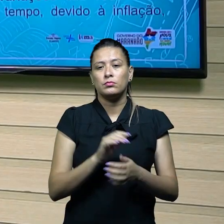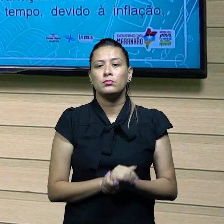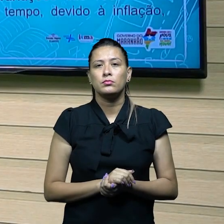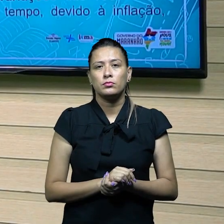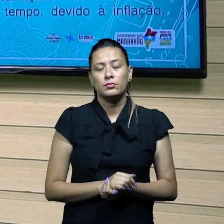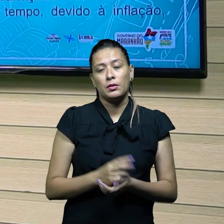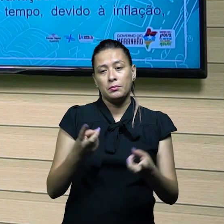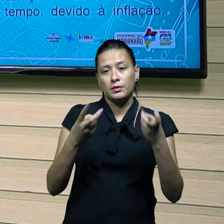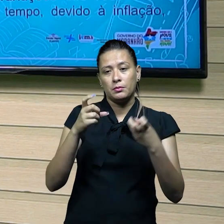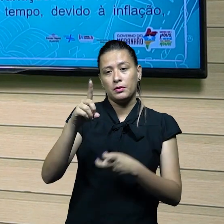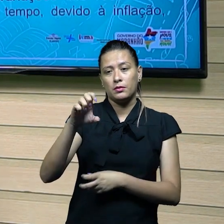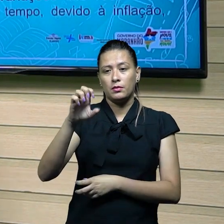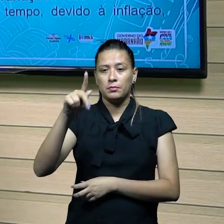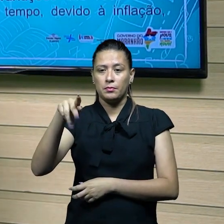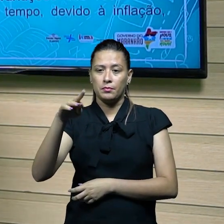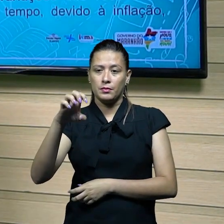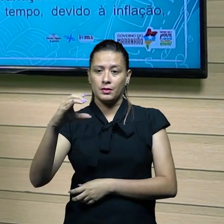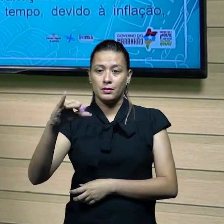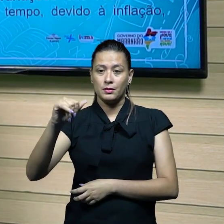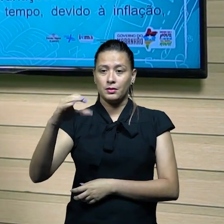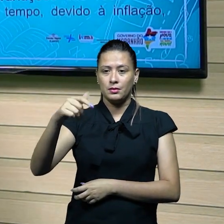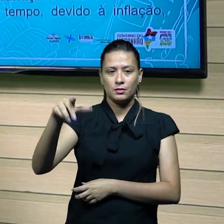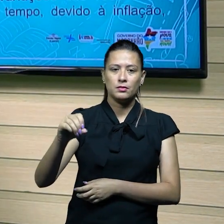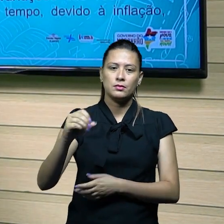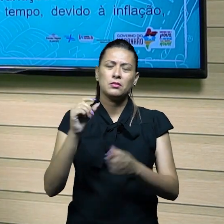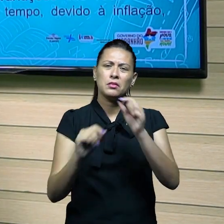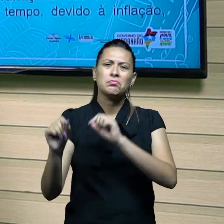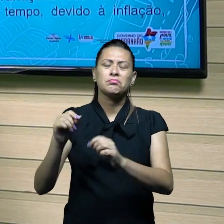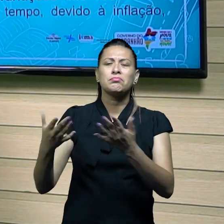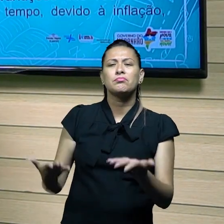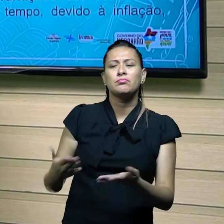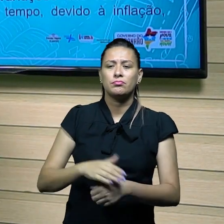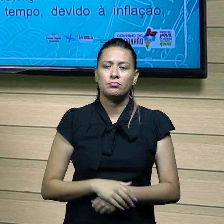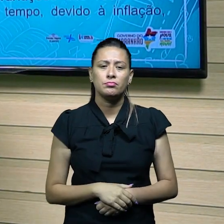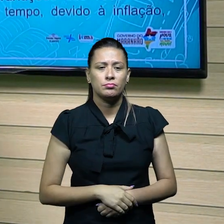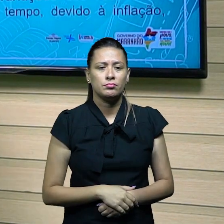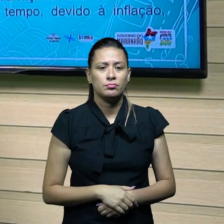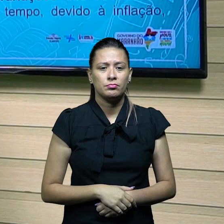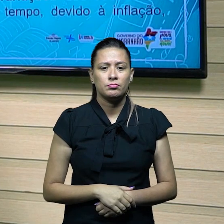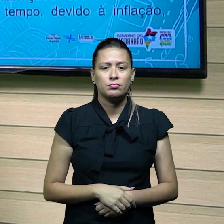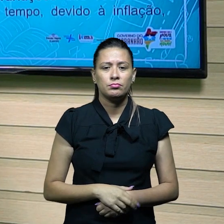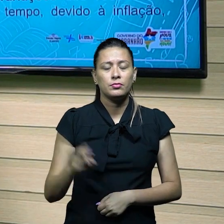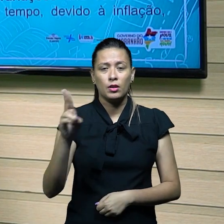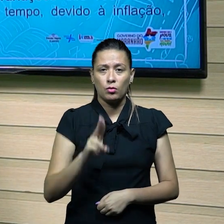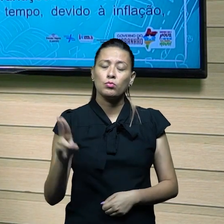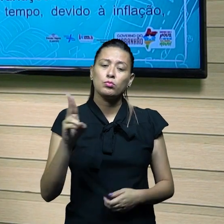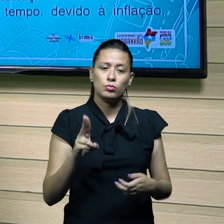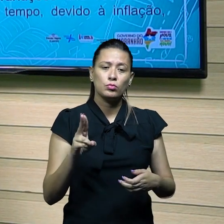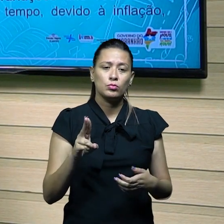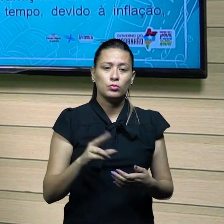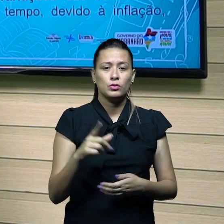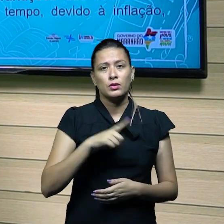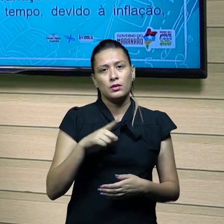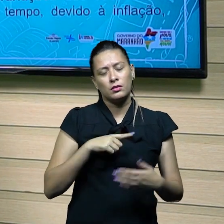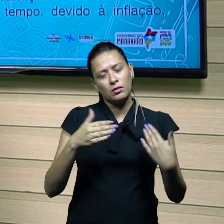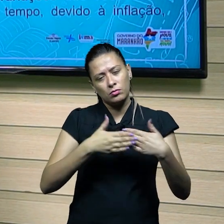tempo. Vamos dar exemplo do nosso dia a dia. Nós compramos um veículo, independente se é carro, moto, nós compramos um veículo, tá bem? E aquele veículo, ele vai